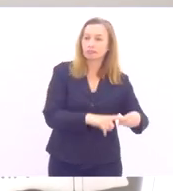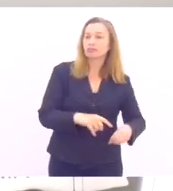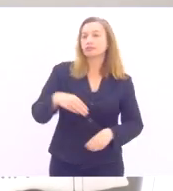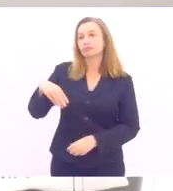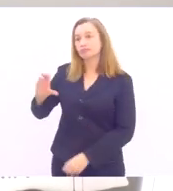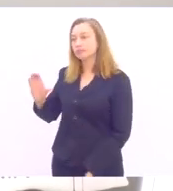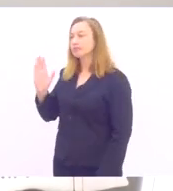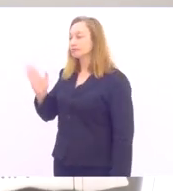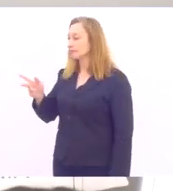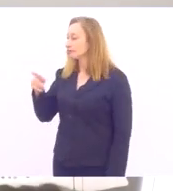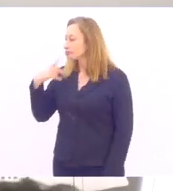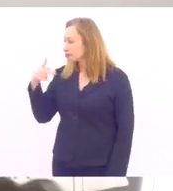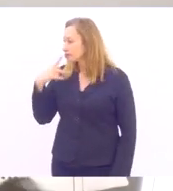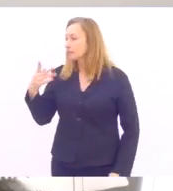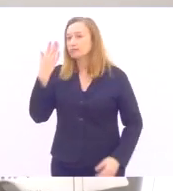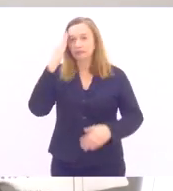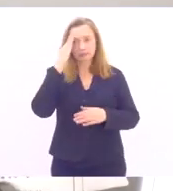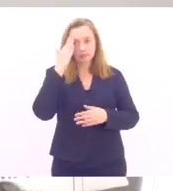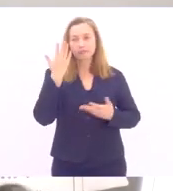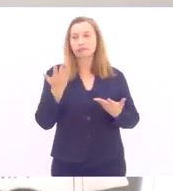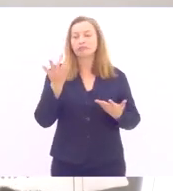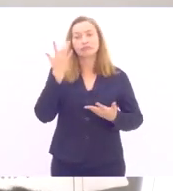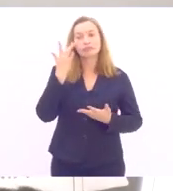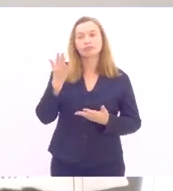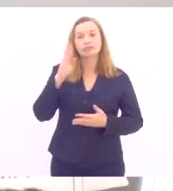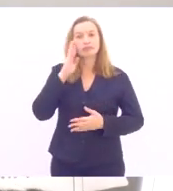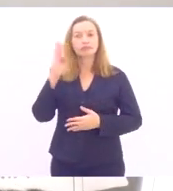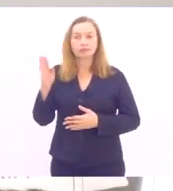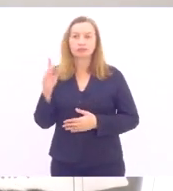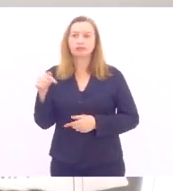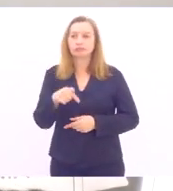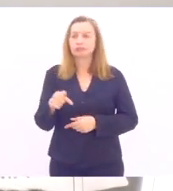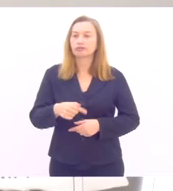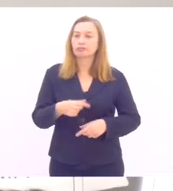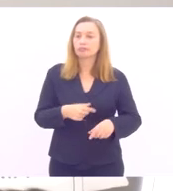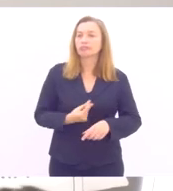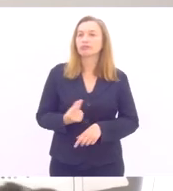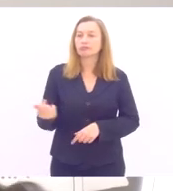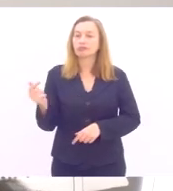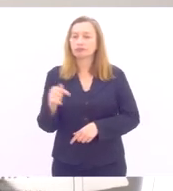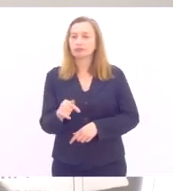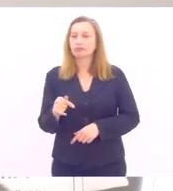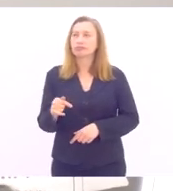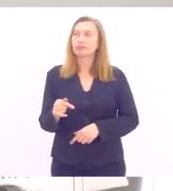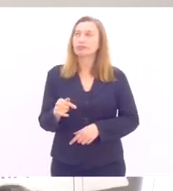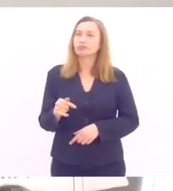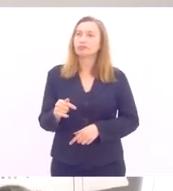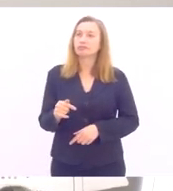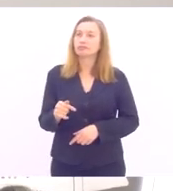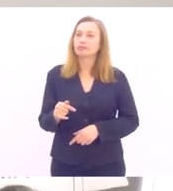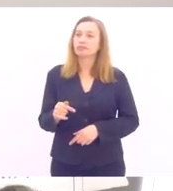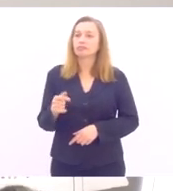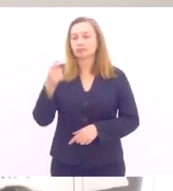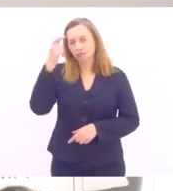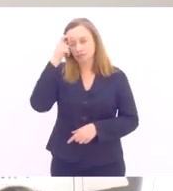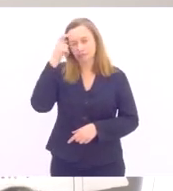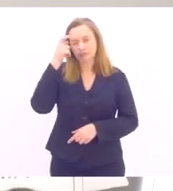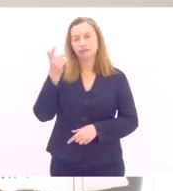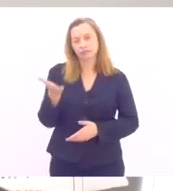aqui, para ter esse entendimento. Acho que a finalidade é daqui, a gente sair daqui com um senso comum,